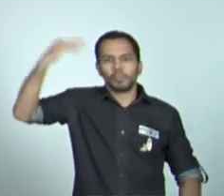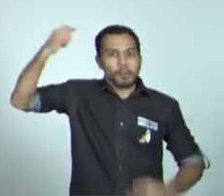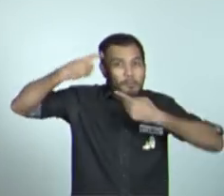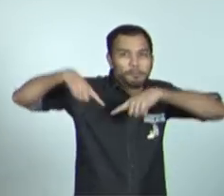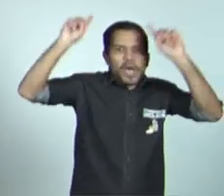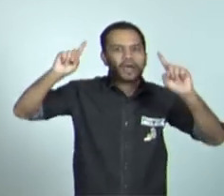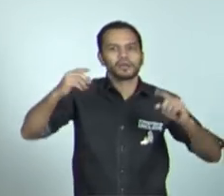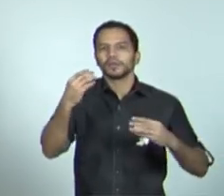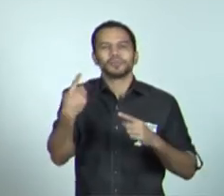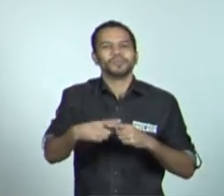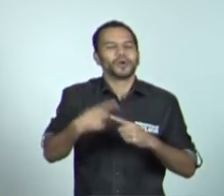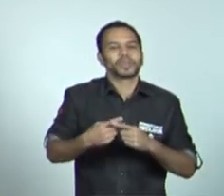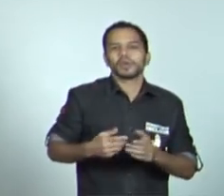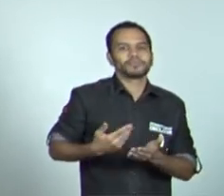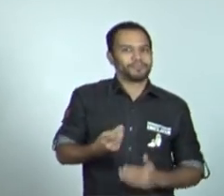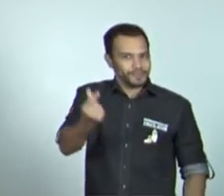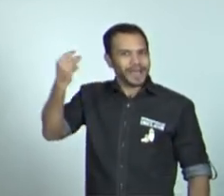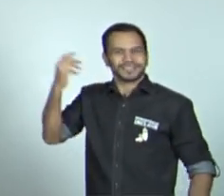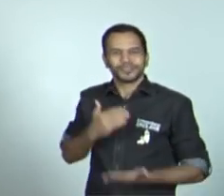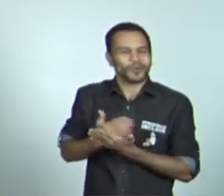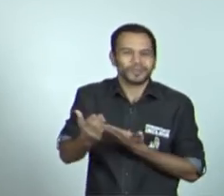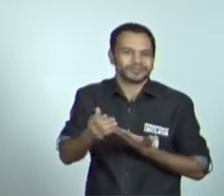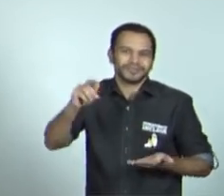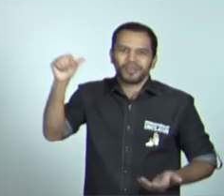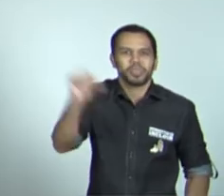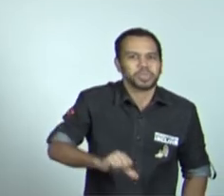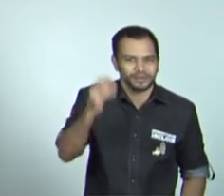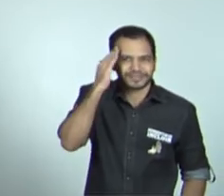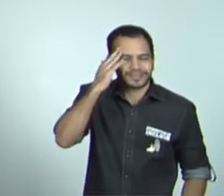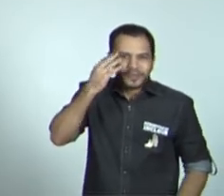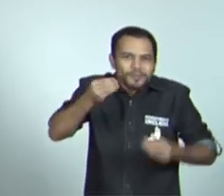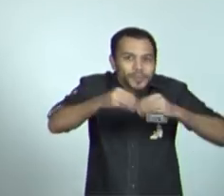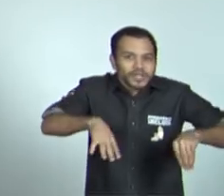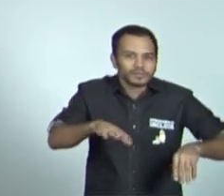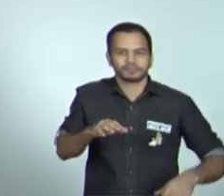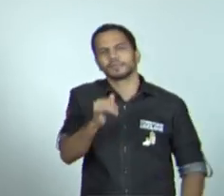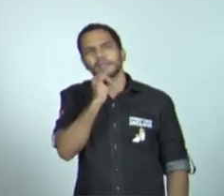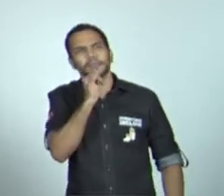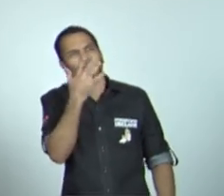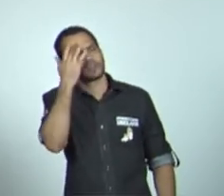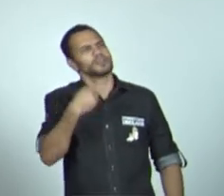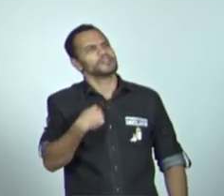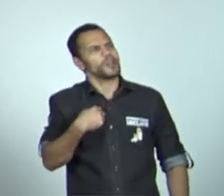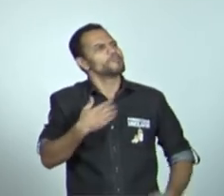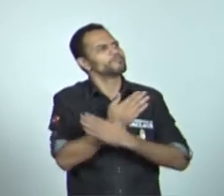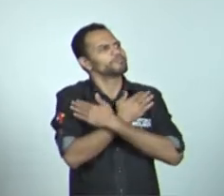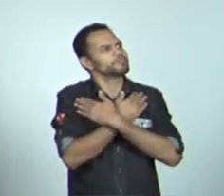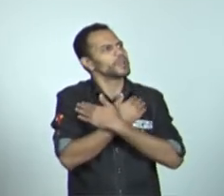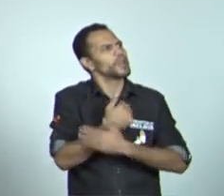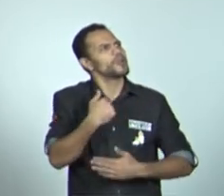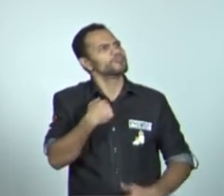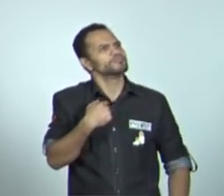dólares porque um dia alguém teve uma necessidade sofreu com a necessidade e disse vou fazer um aplicativo para